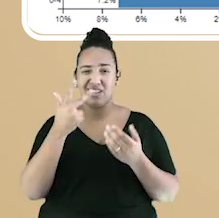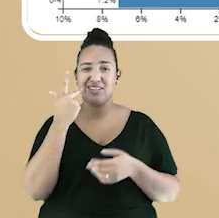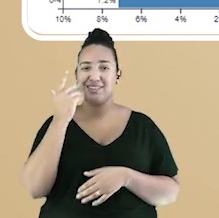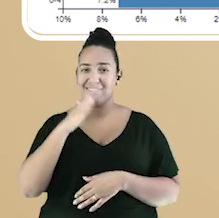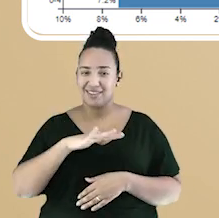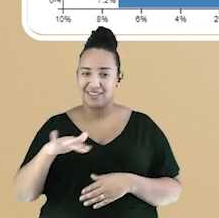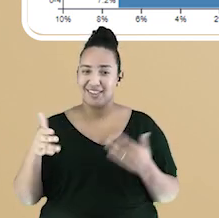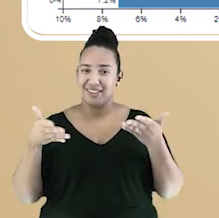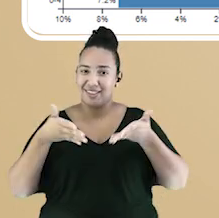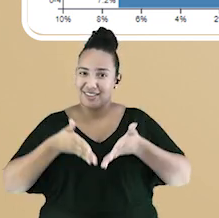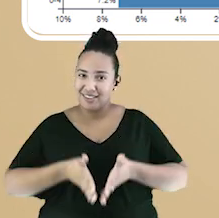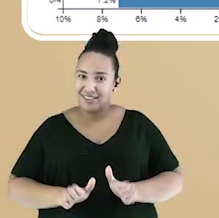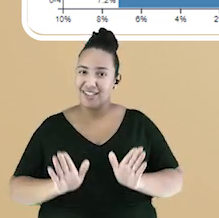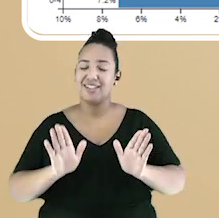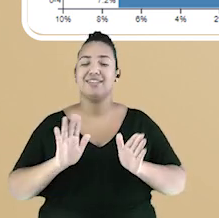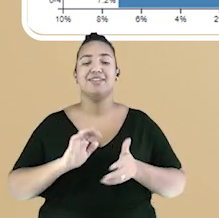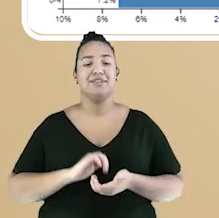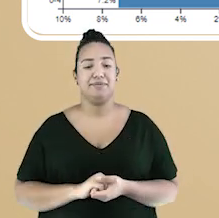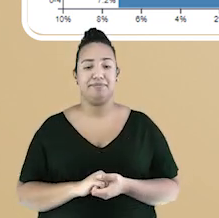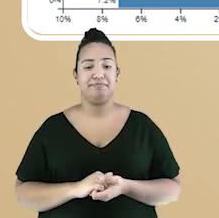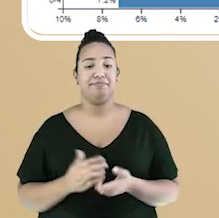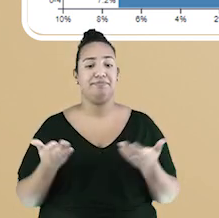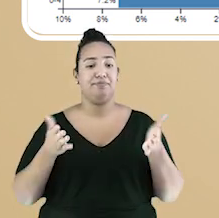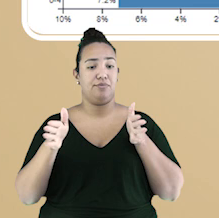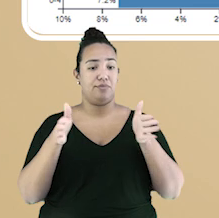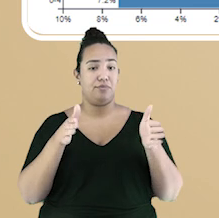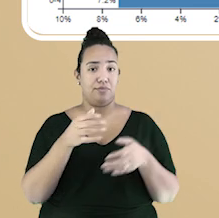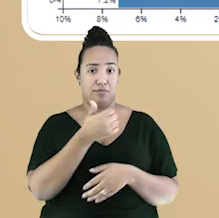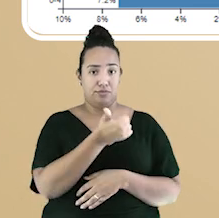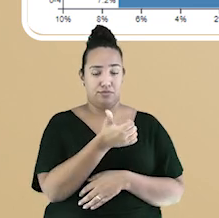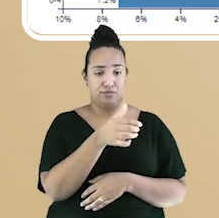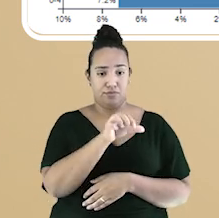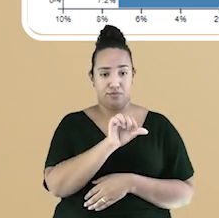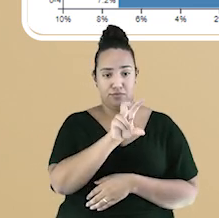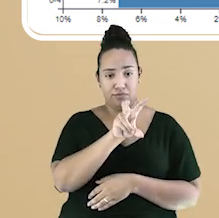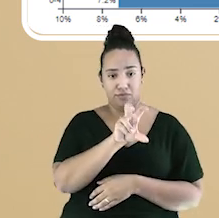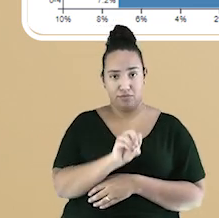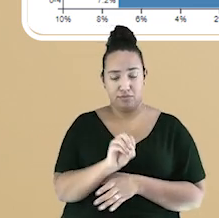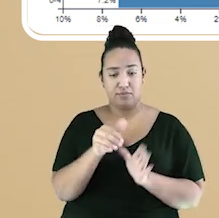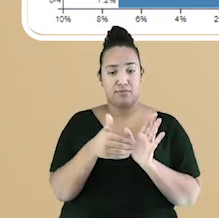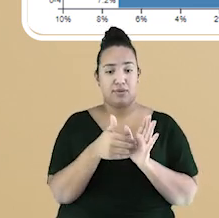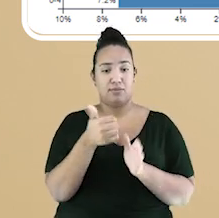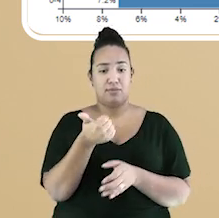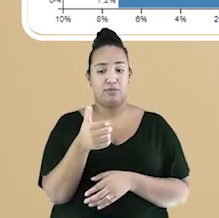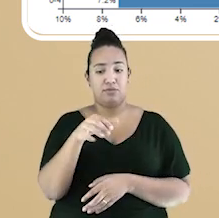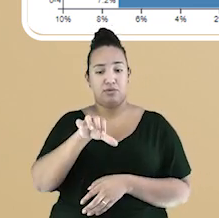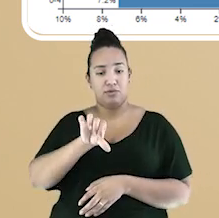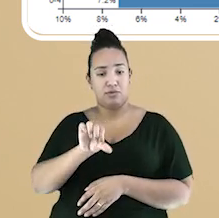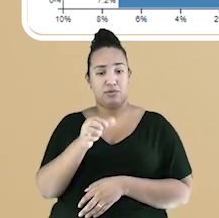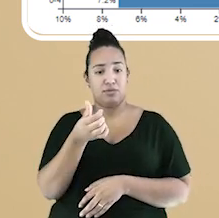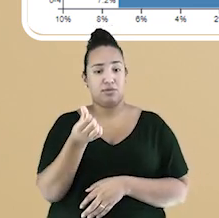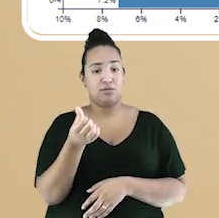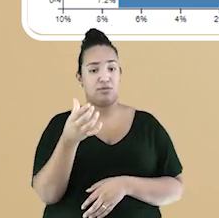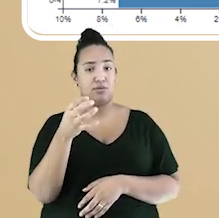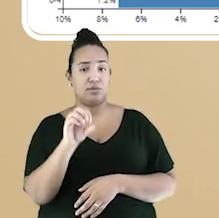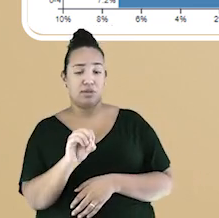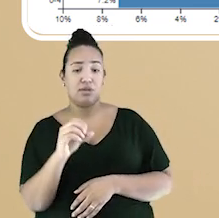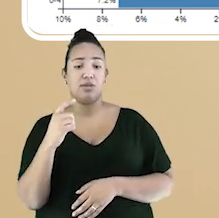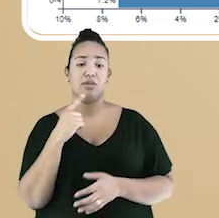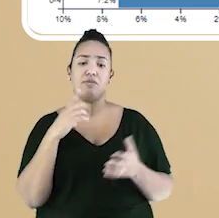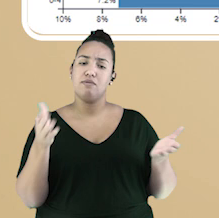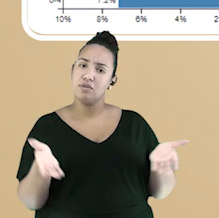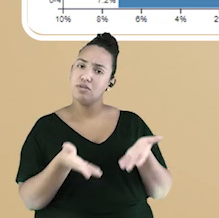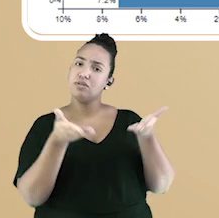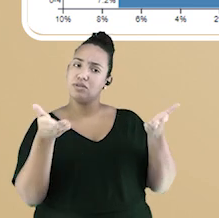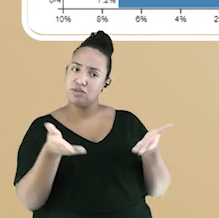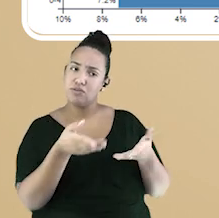de crianças que nasciam, não é mesmo? E que no período de 1950 e 1960 houve um incentivo